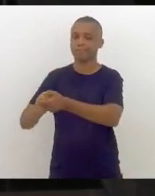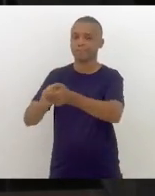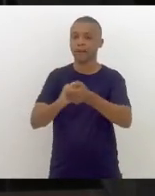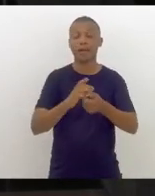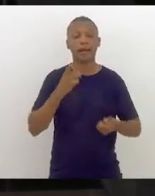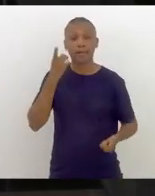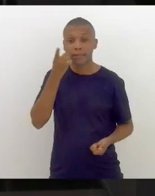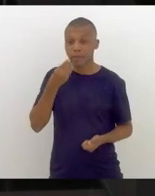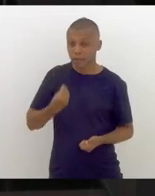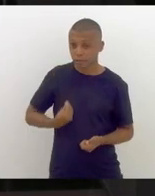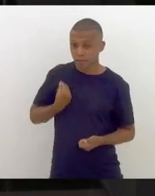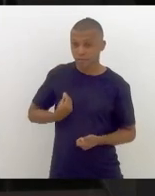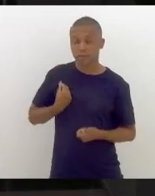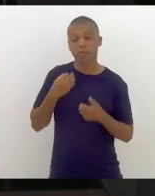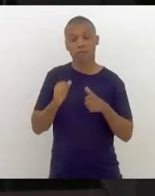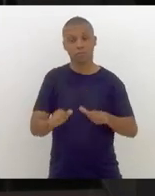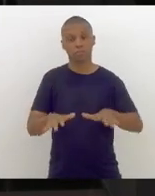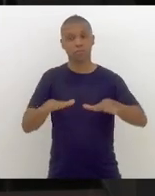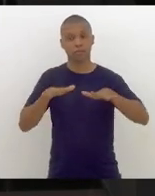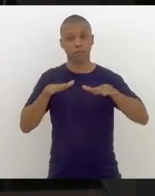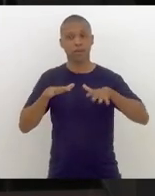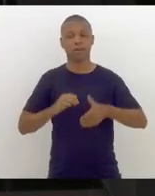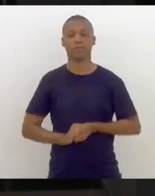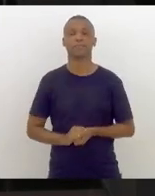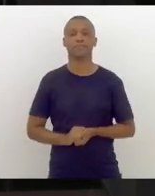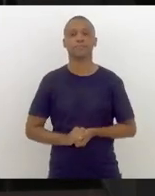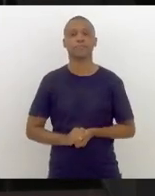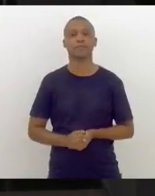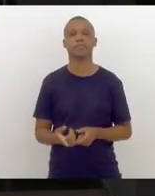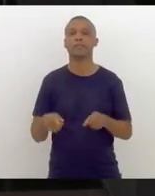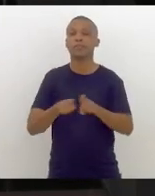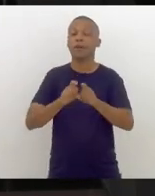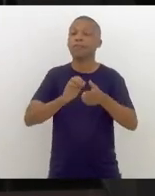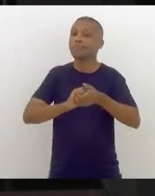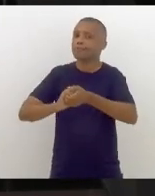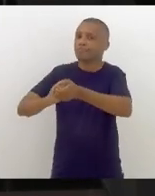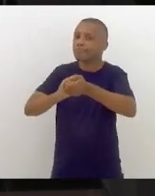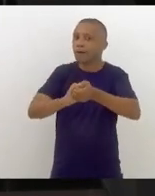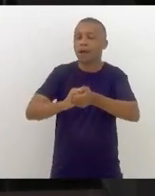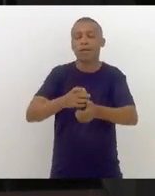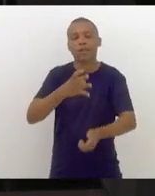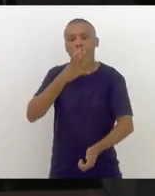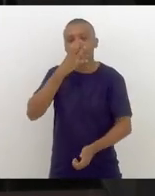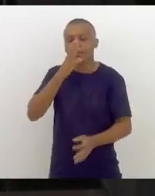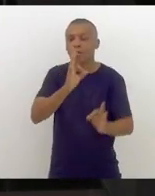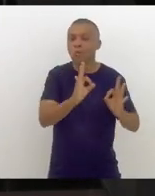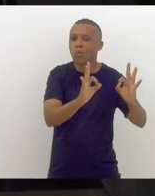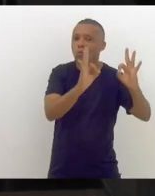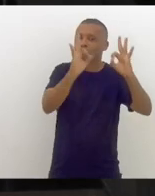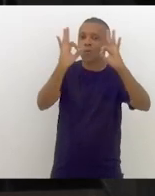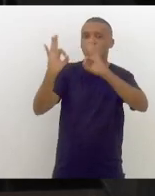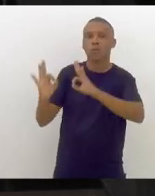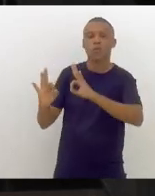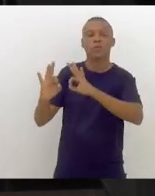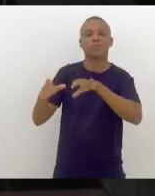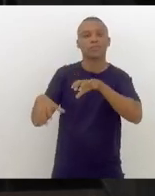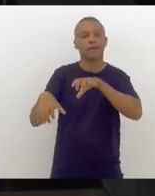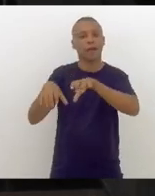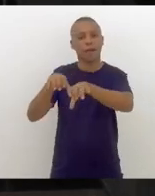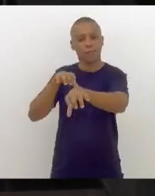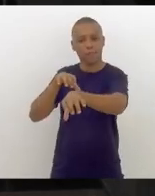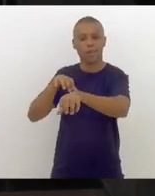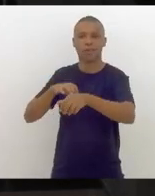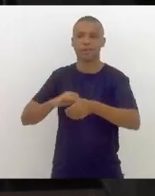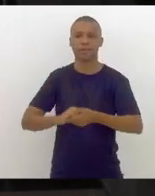ainda presentes em plenários e aqueles que nos assistem de forma remota